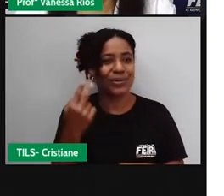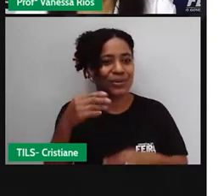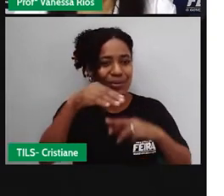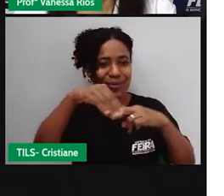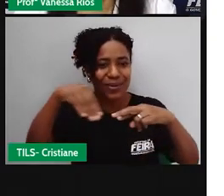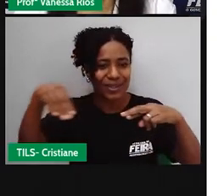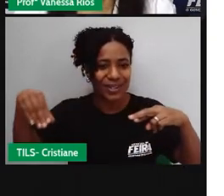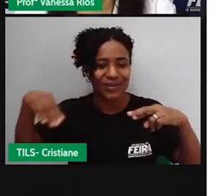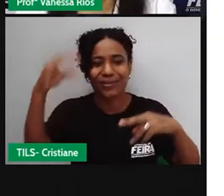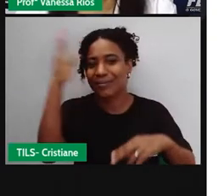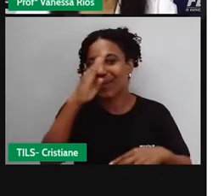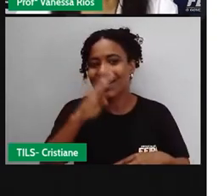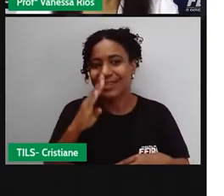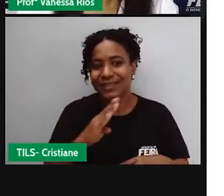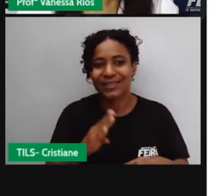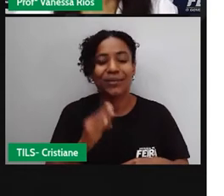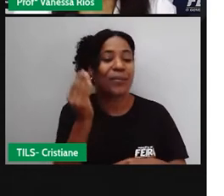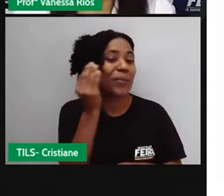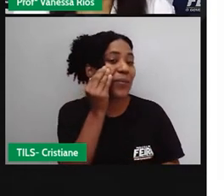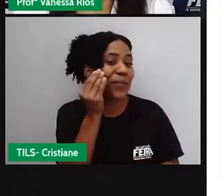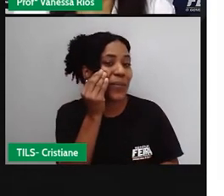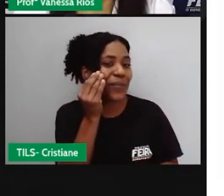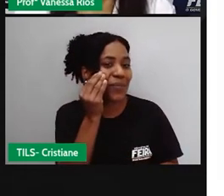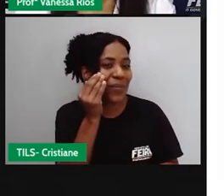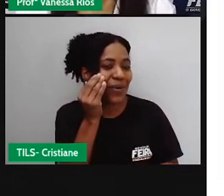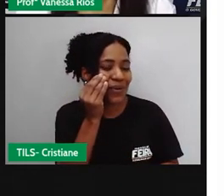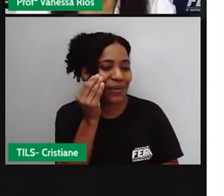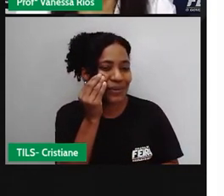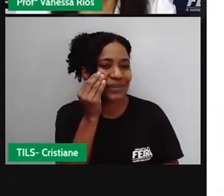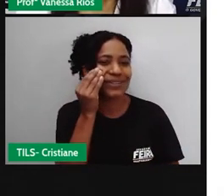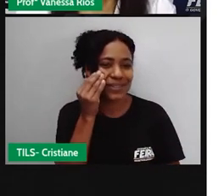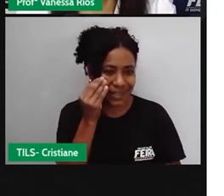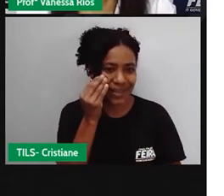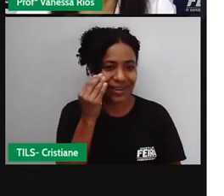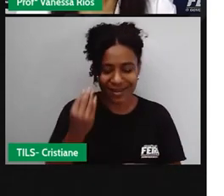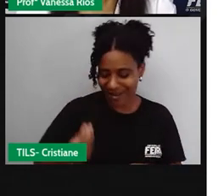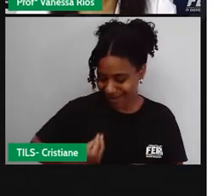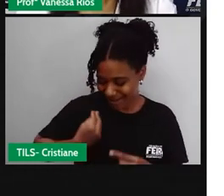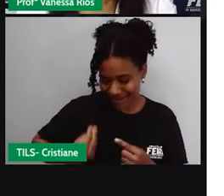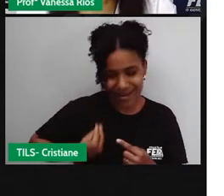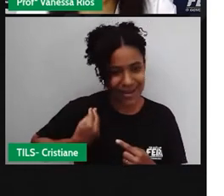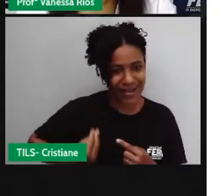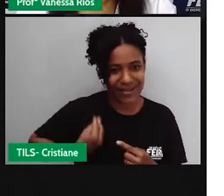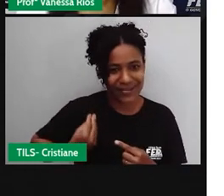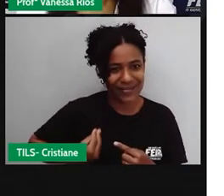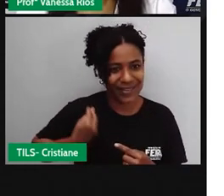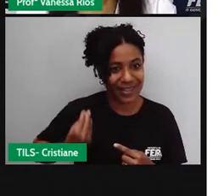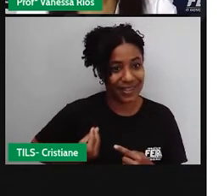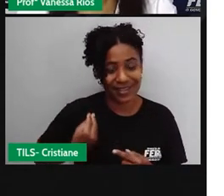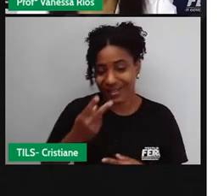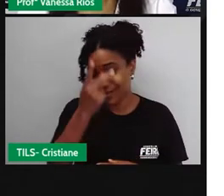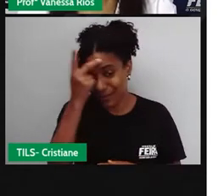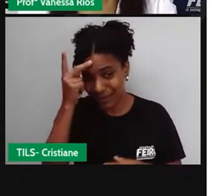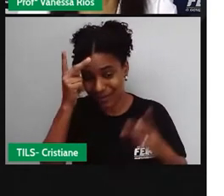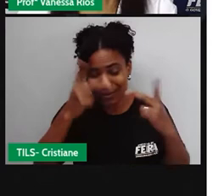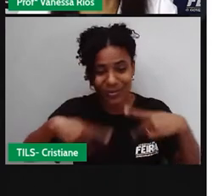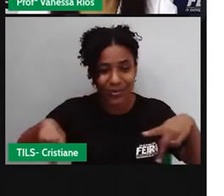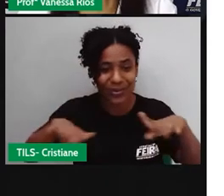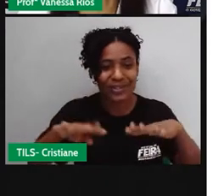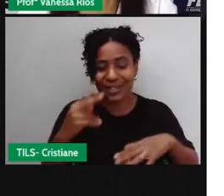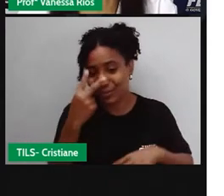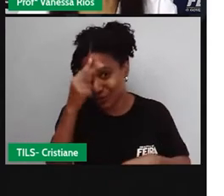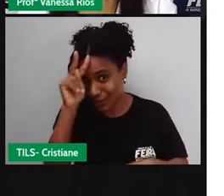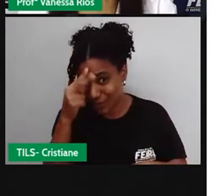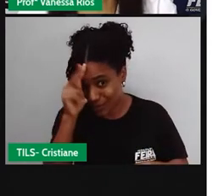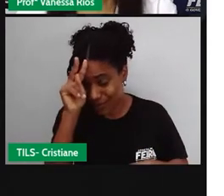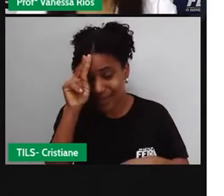conta o cotidiano, né? Os cordéis, eles narram aí o cotidiano das pessoas, narram as histórias